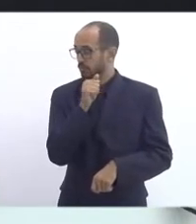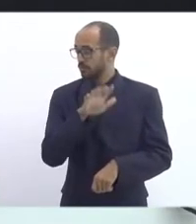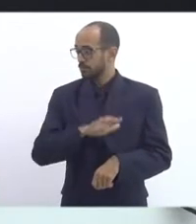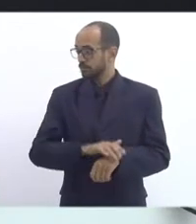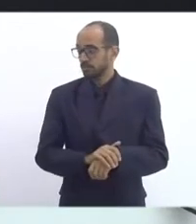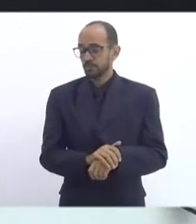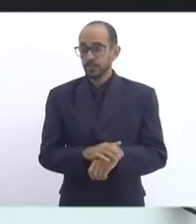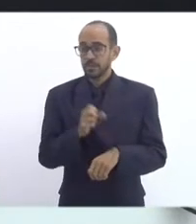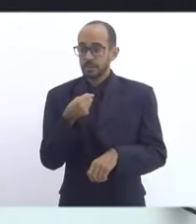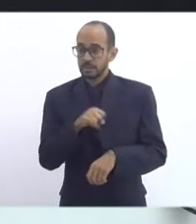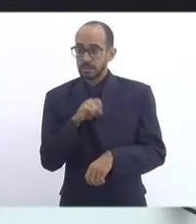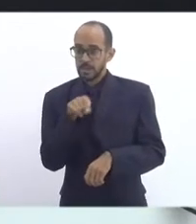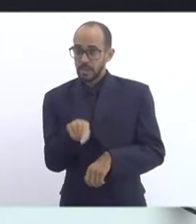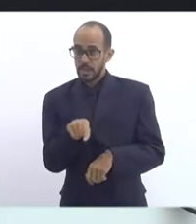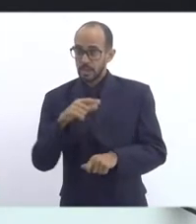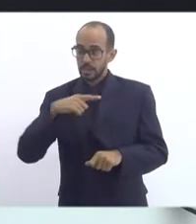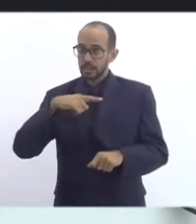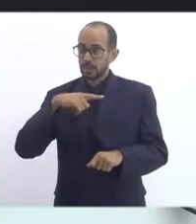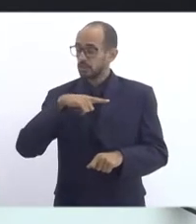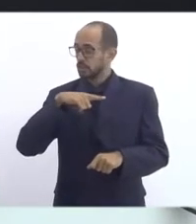se ele estivesse dispondo